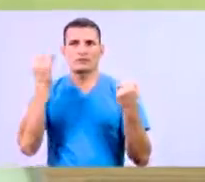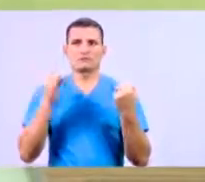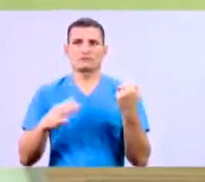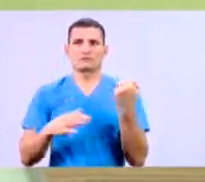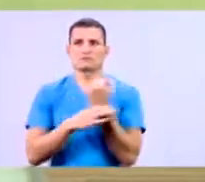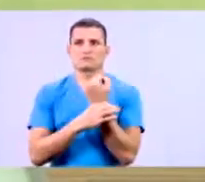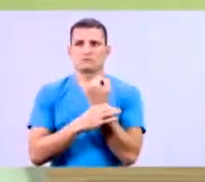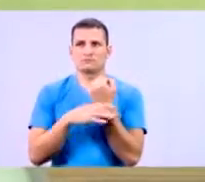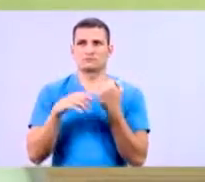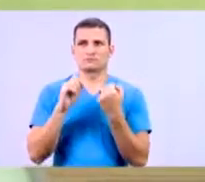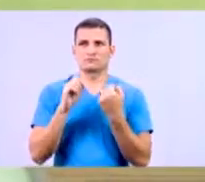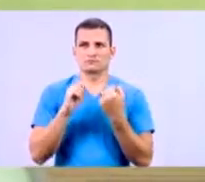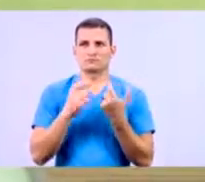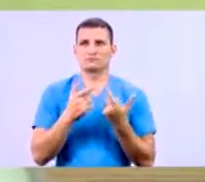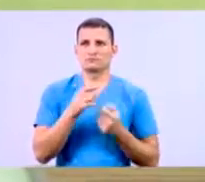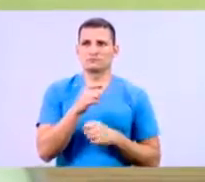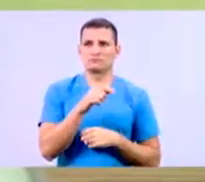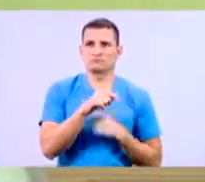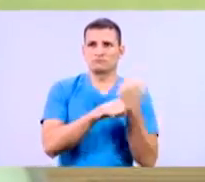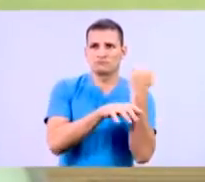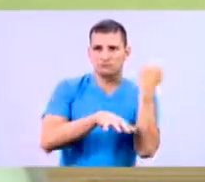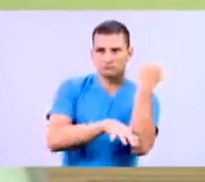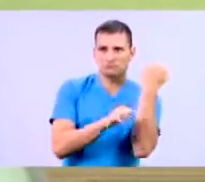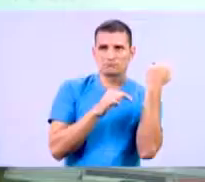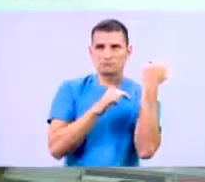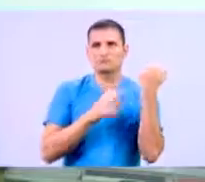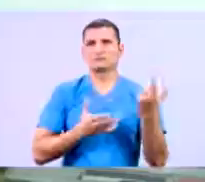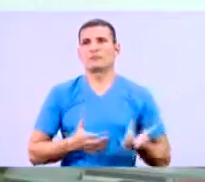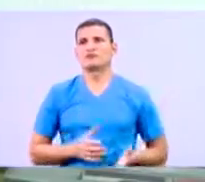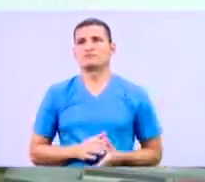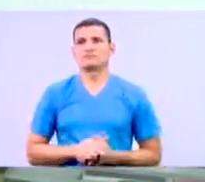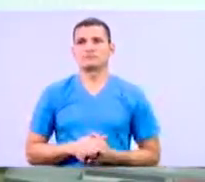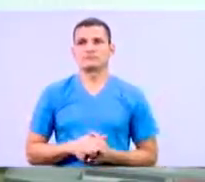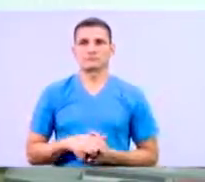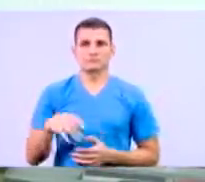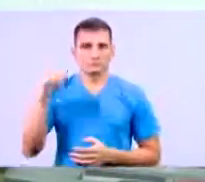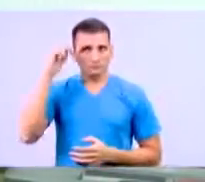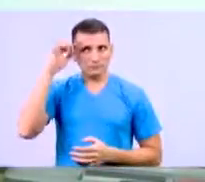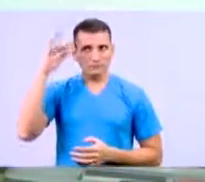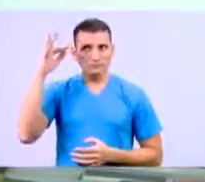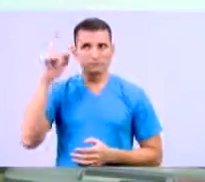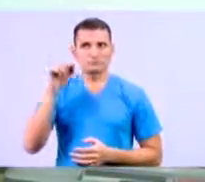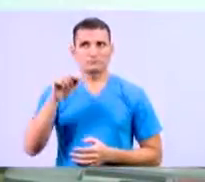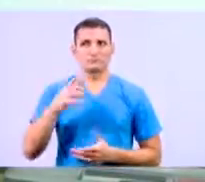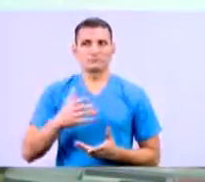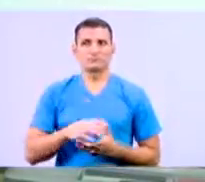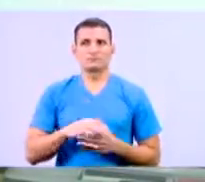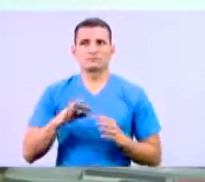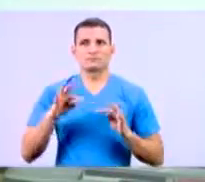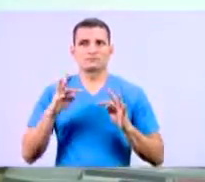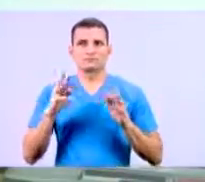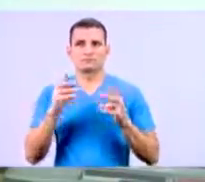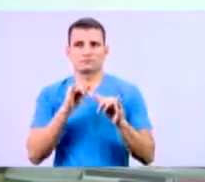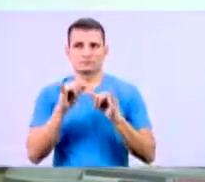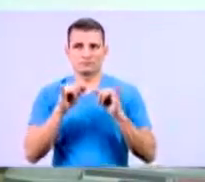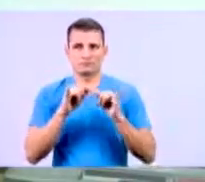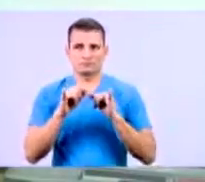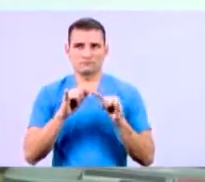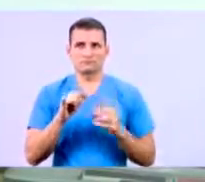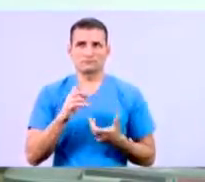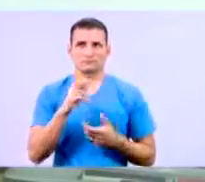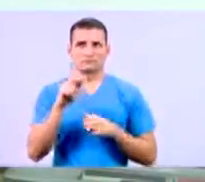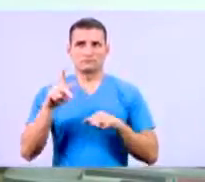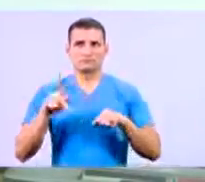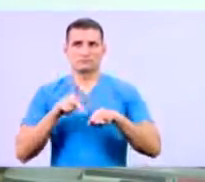garantir o funcionamento de um data center, por exemplo. Isso. Imaginem vocês, né, toda a concentração de informação de um país, né,